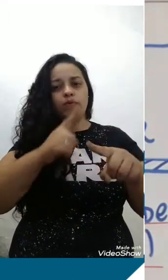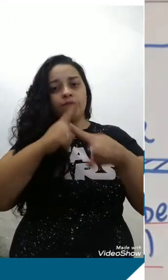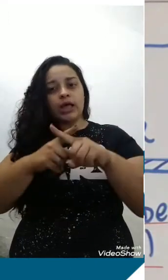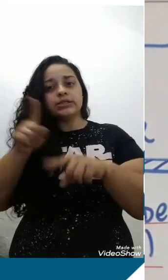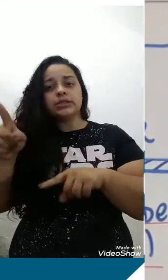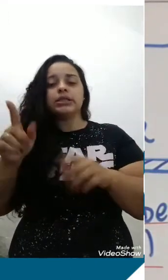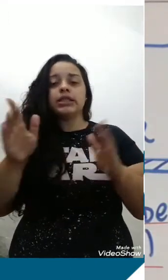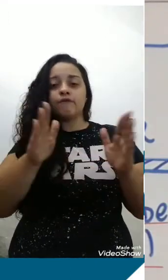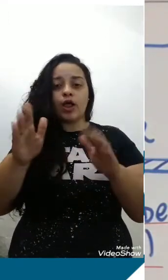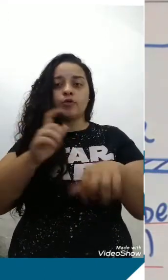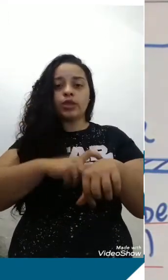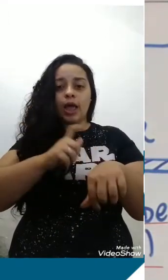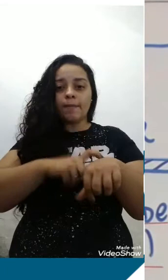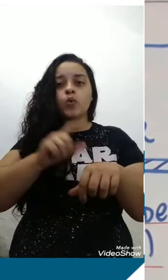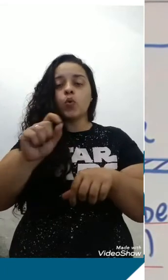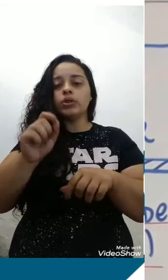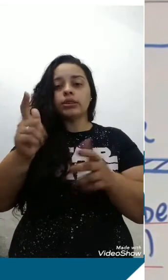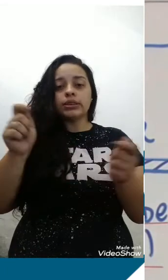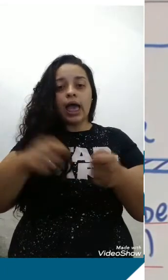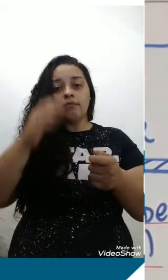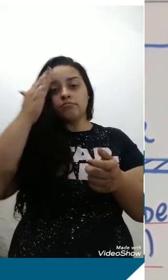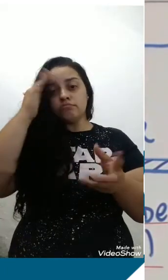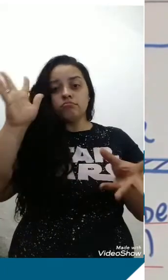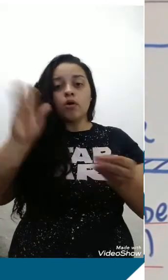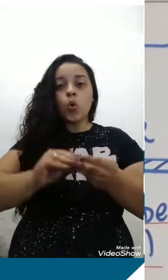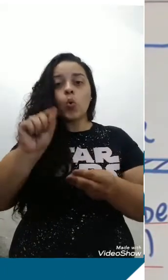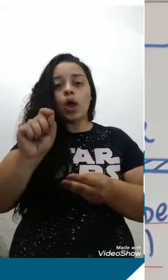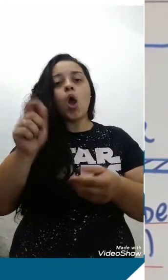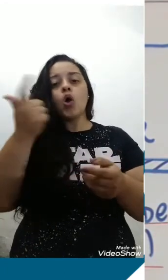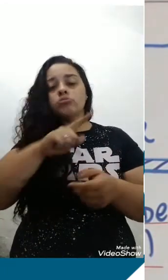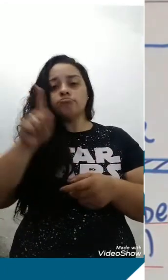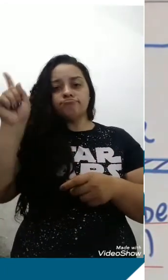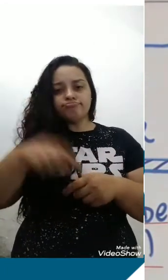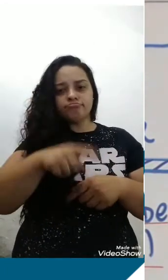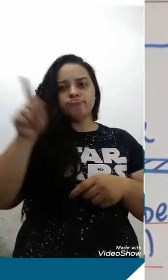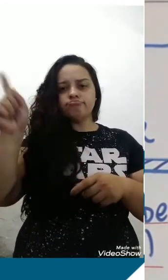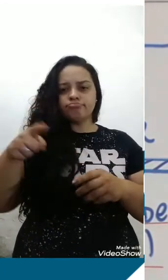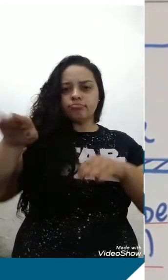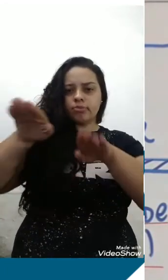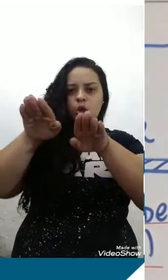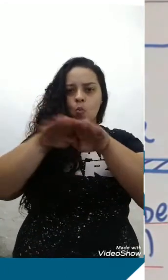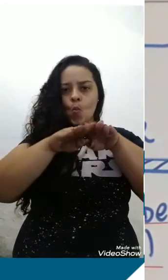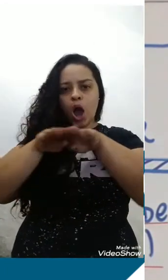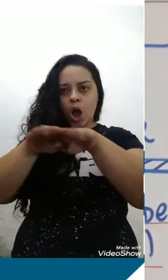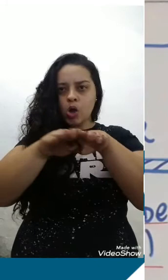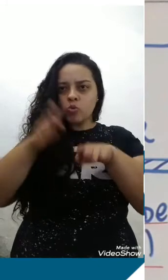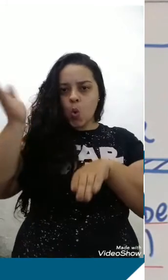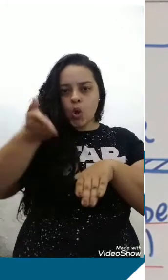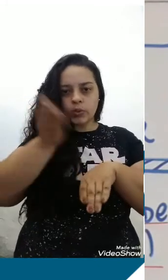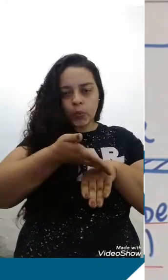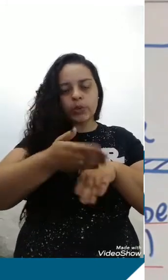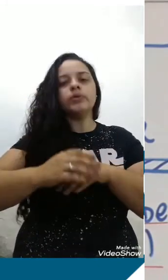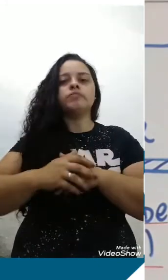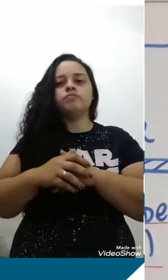vezes intervalo de tempo nos viabiliza que nós simplifiquemos